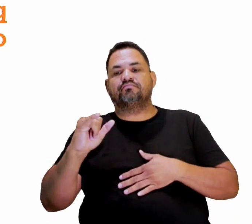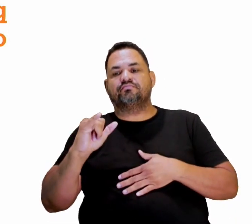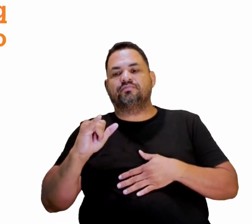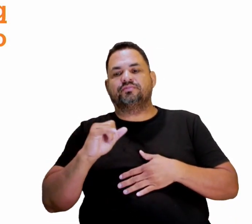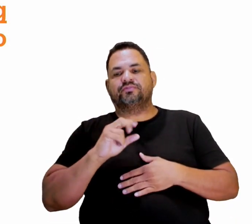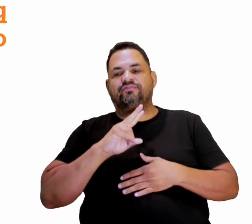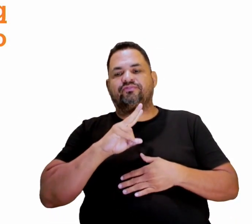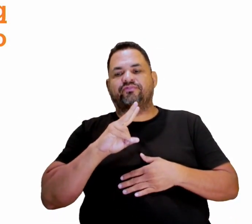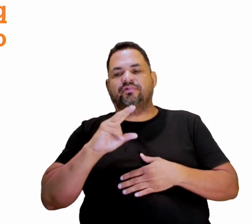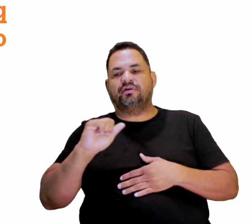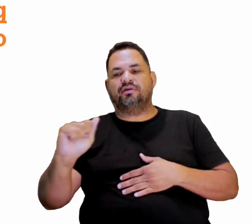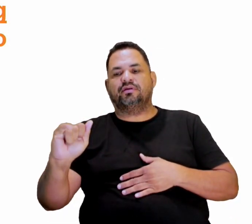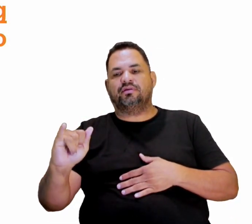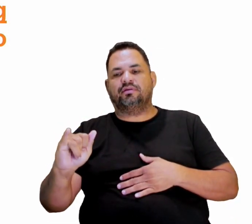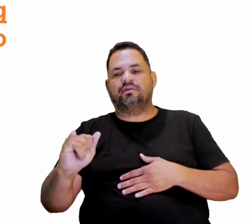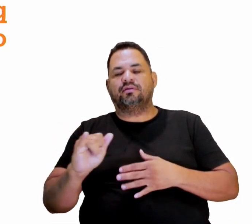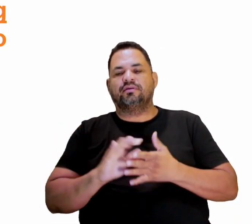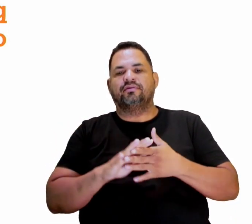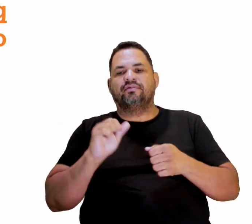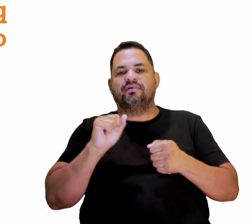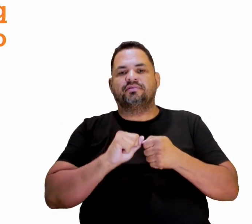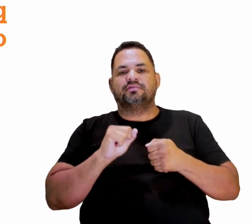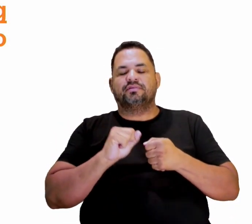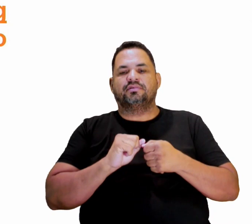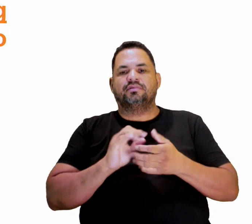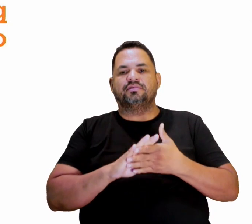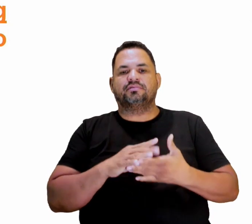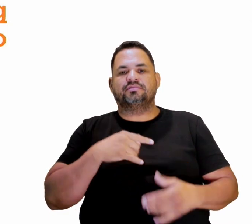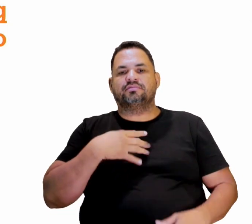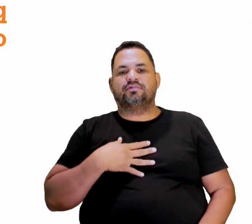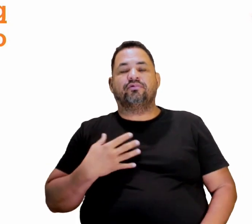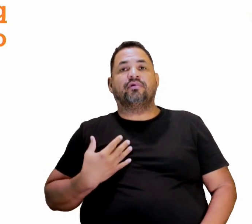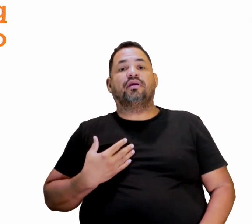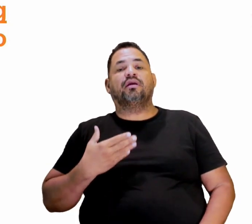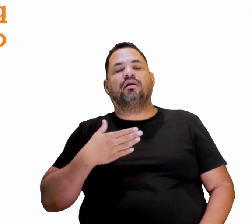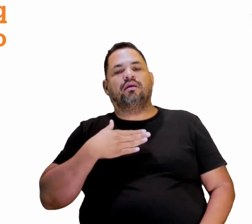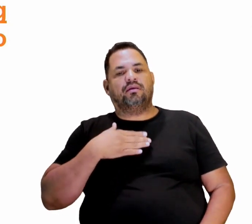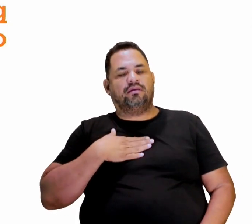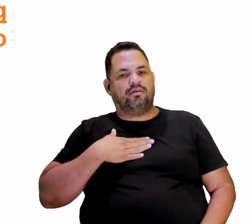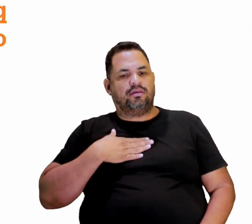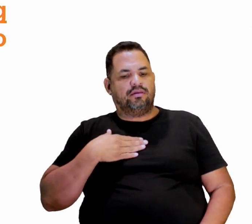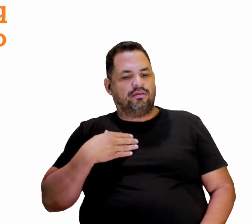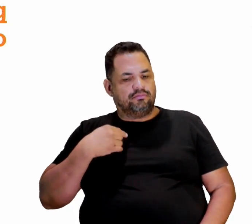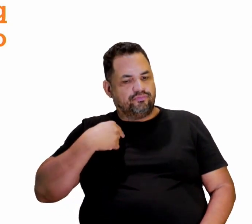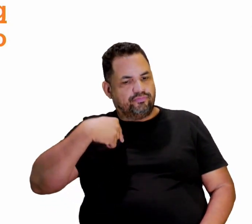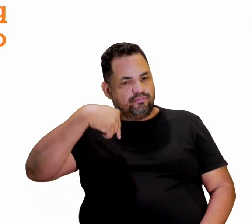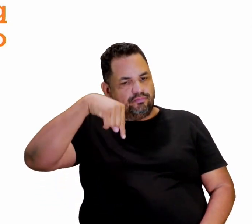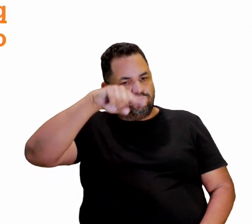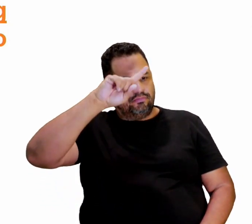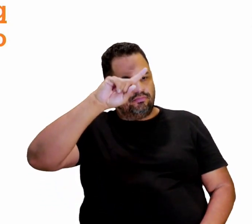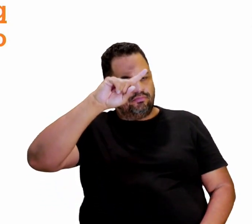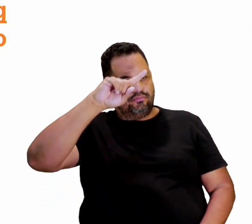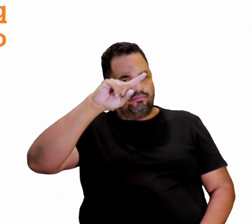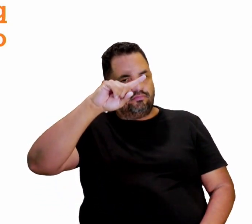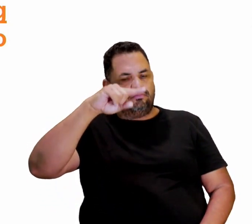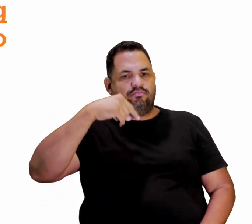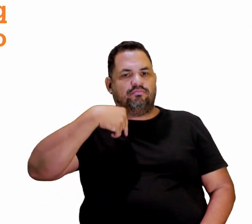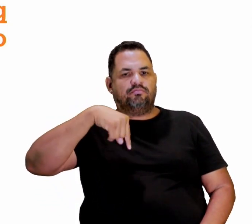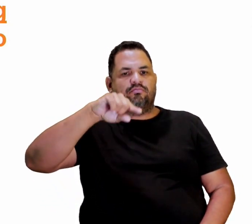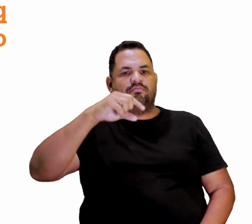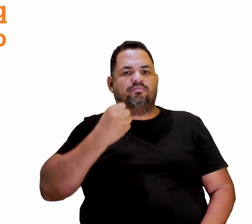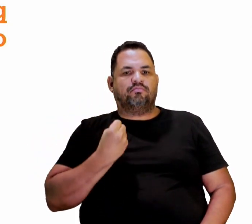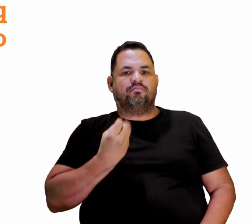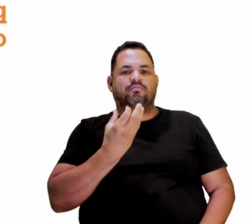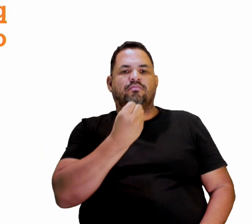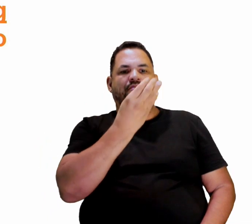resposta eu vou viajar para Londres agora eu já